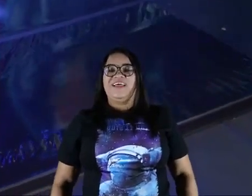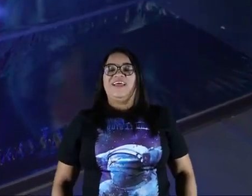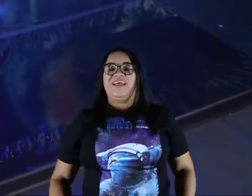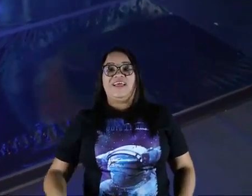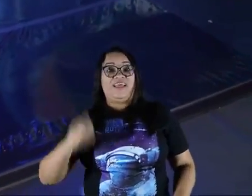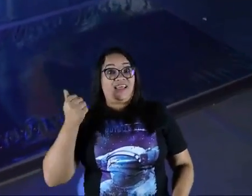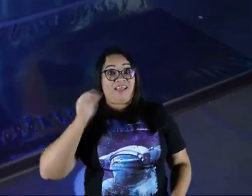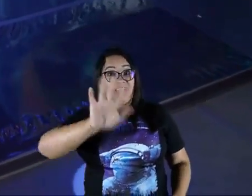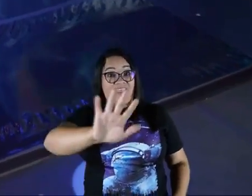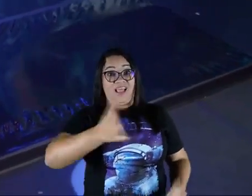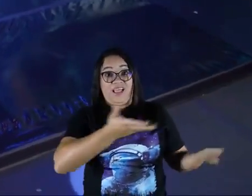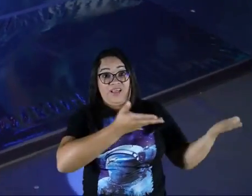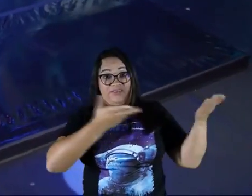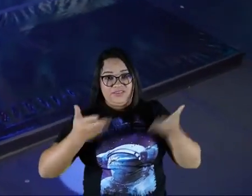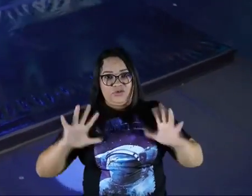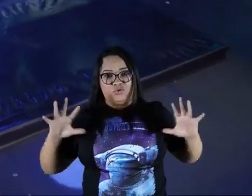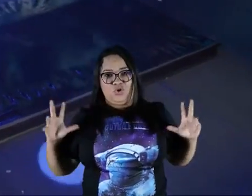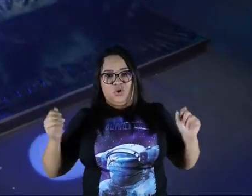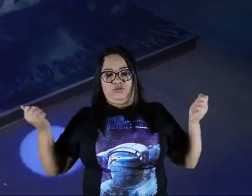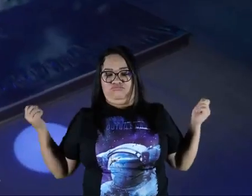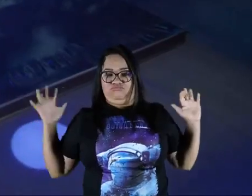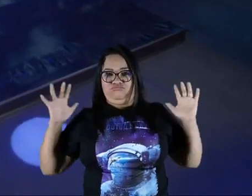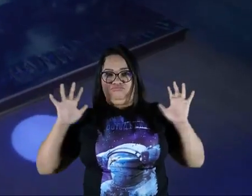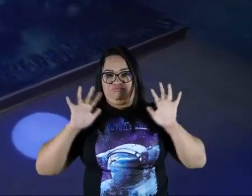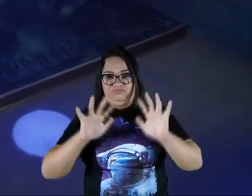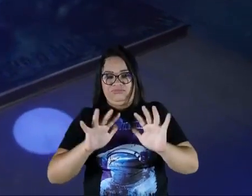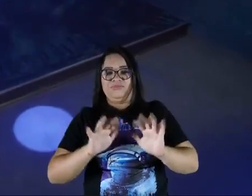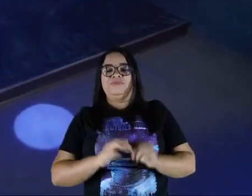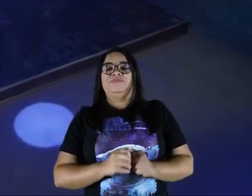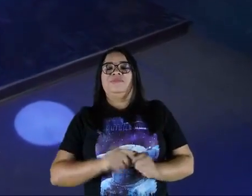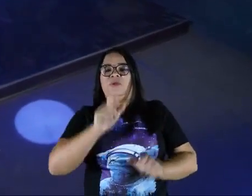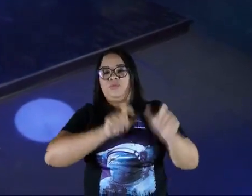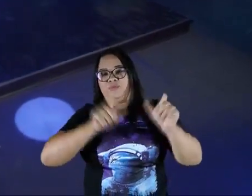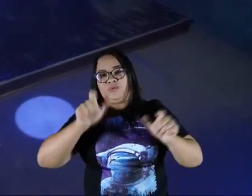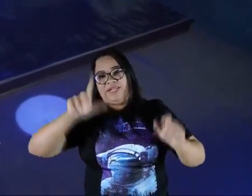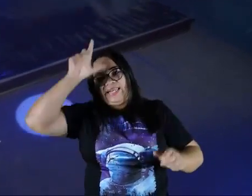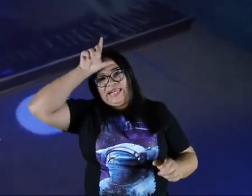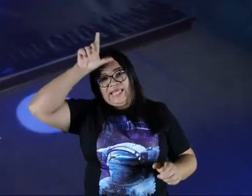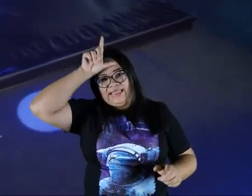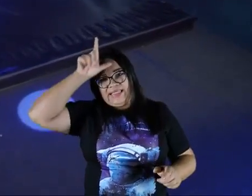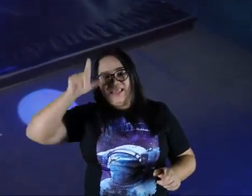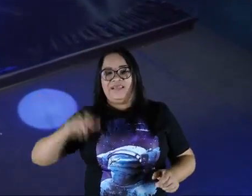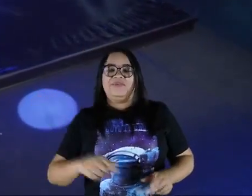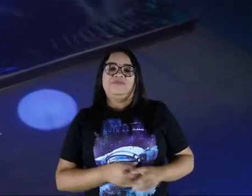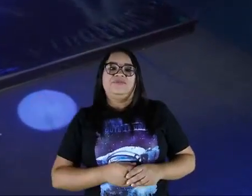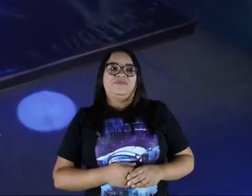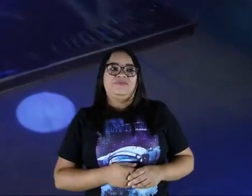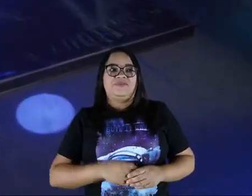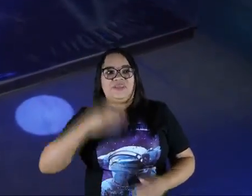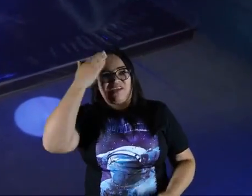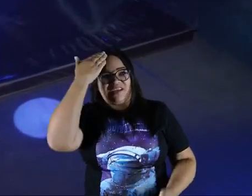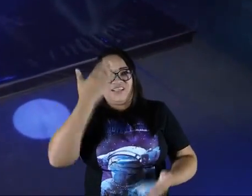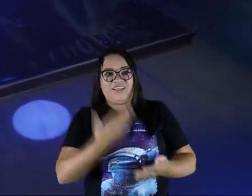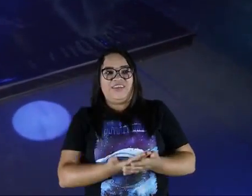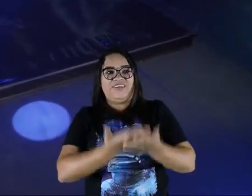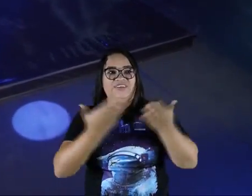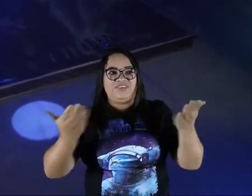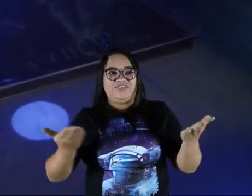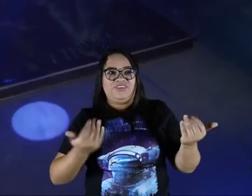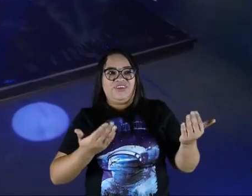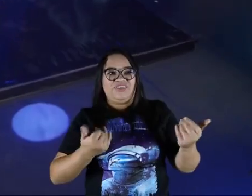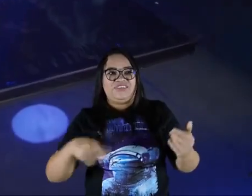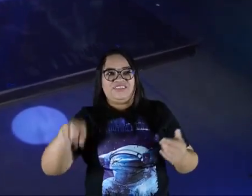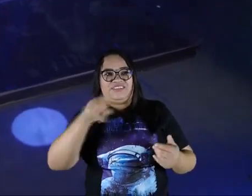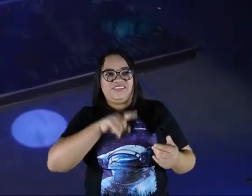E Caleb, eu vou chamar agora todos os departamentais que venham aqui, porque nós acreditamos em vocês, jovens. Nós acreditamos que vocês